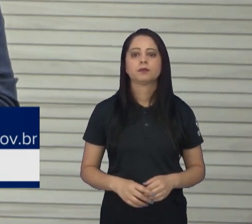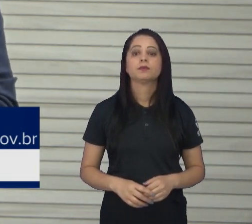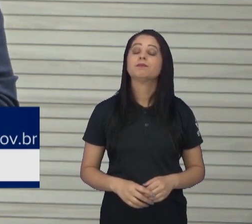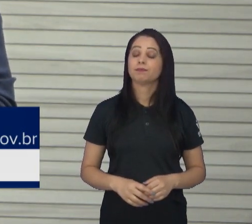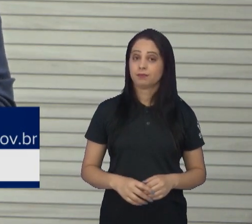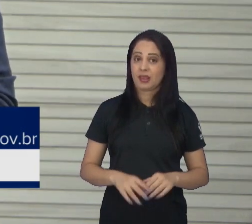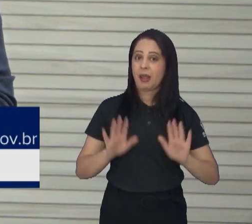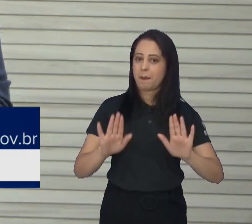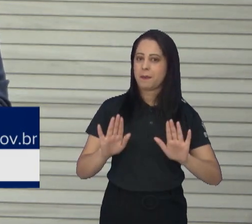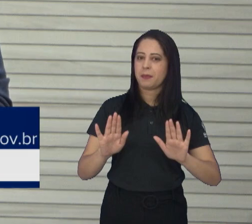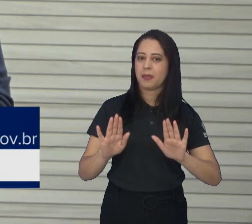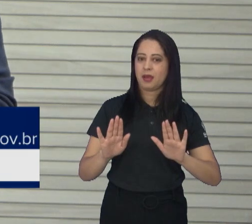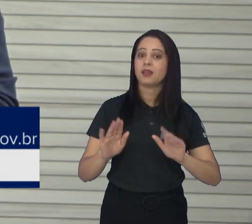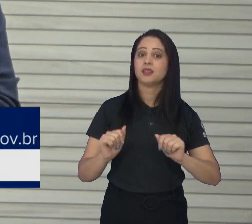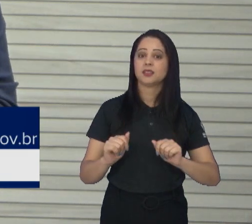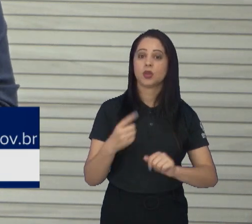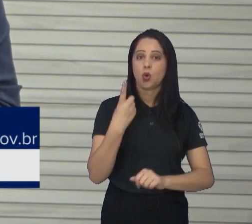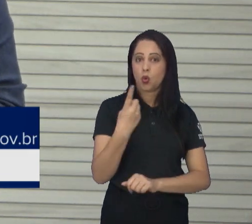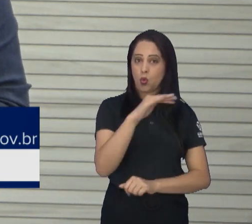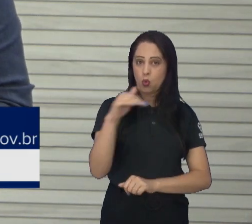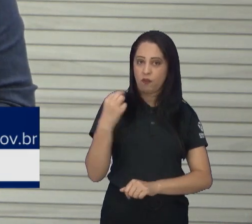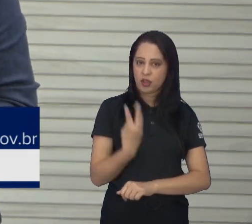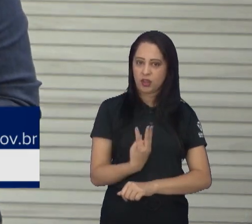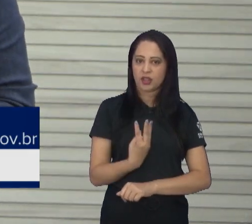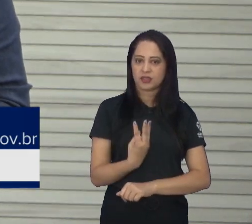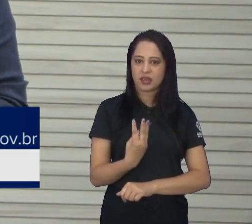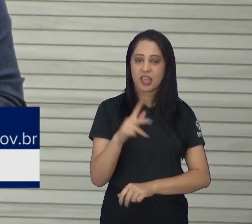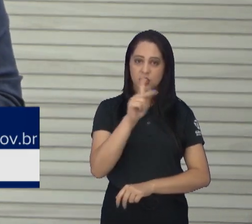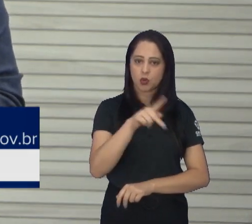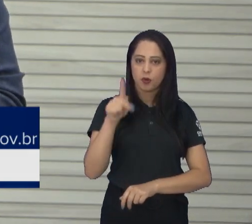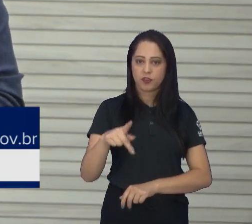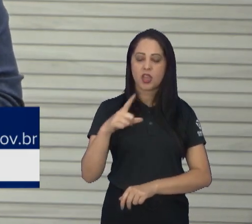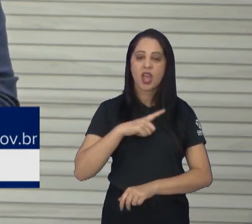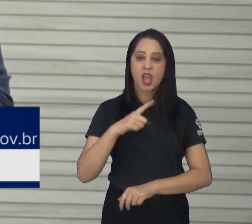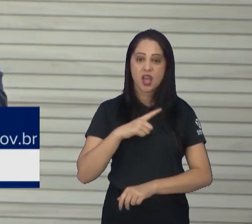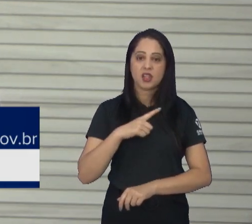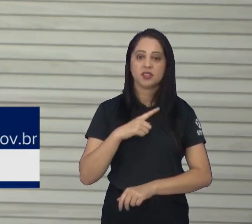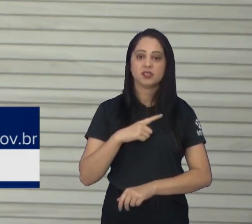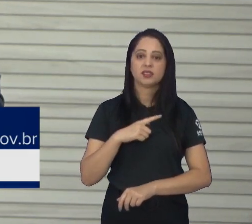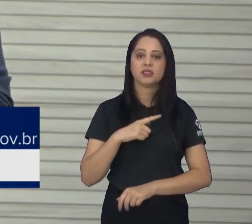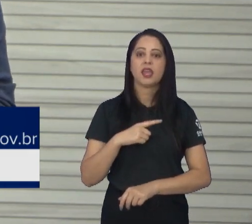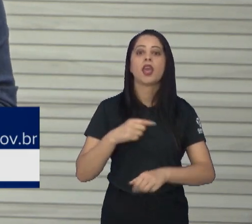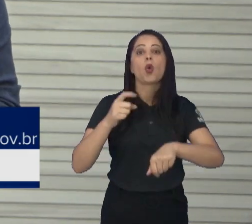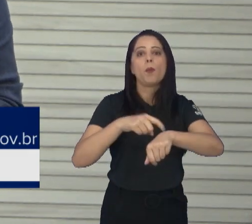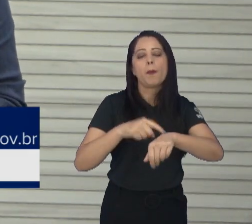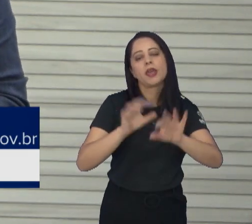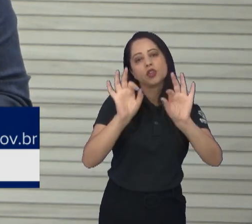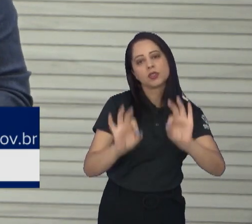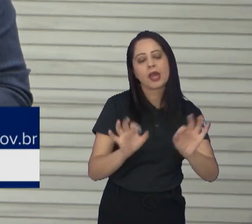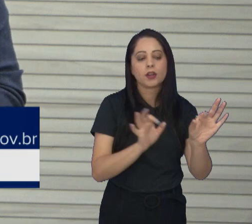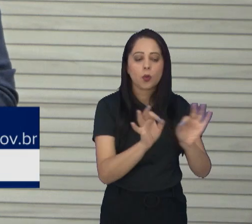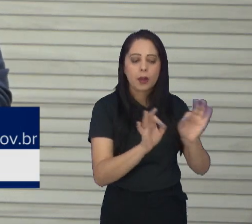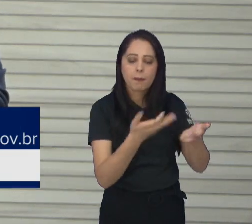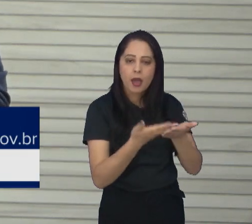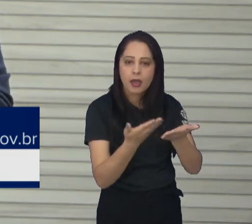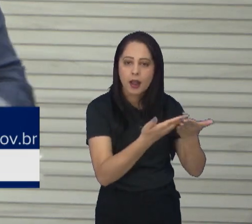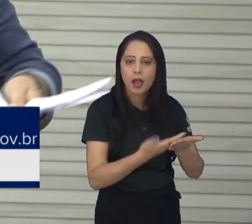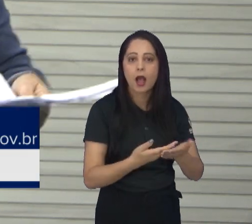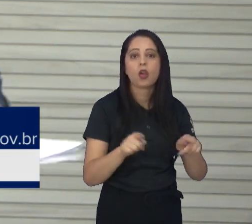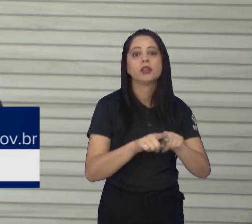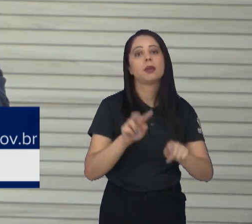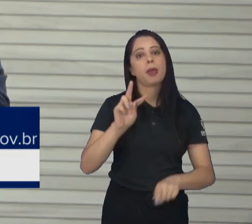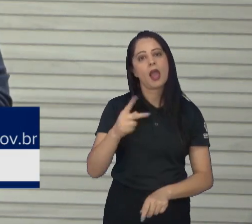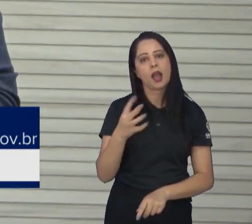feito na gestão? Um terço dos professores hoje tem o tempo fora da sala de aula para preparar. Os 20% no HTC que